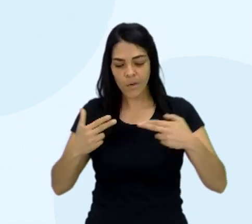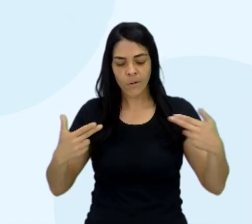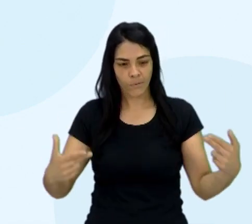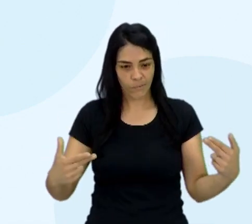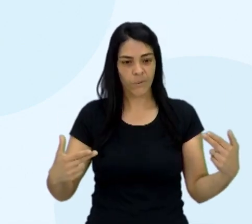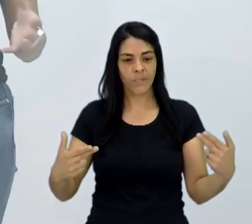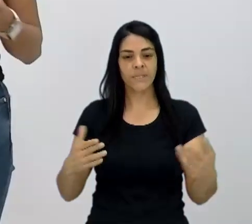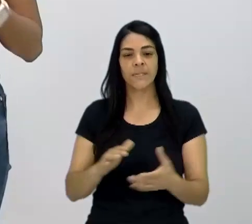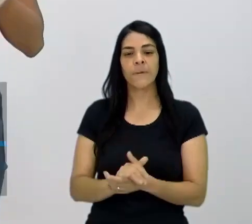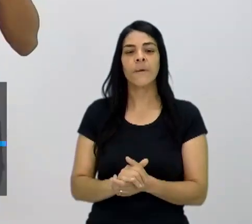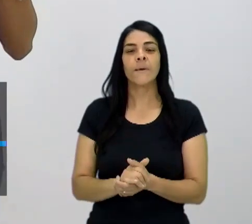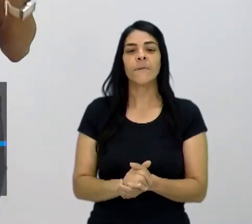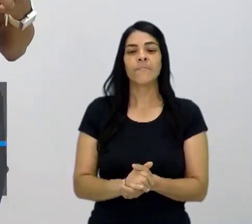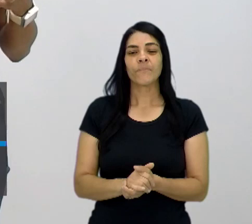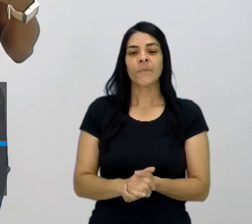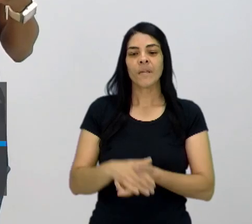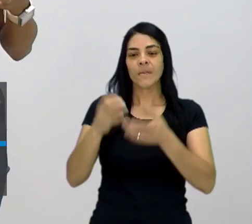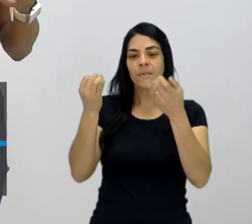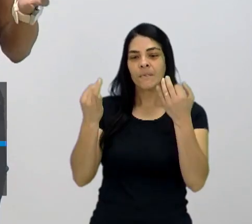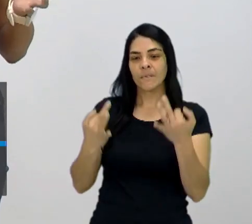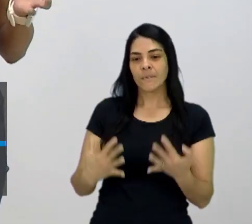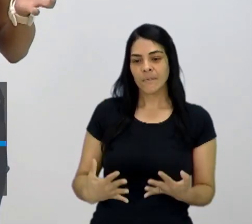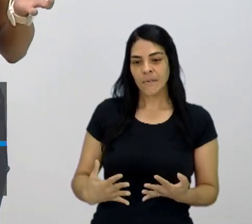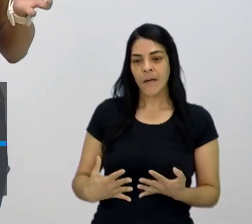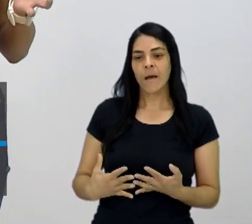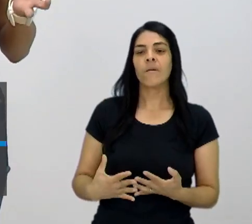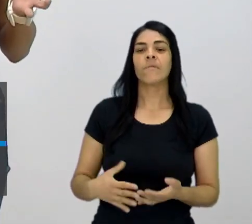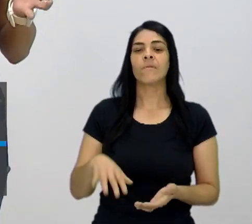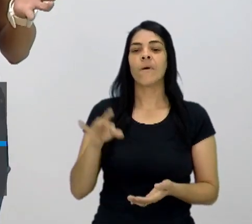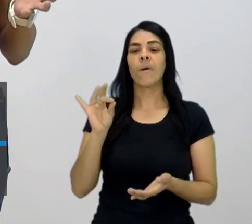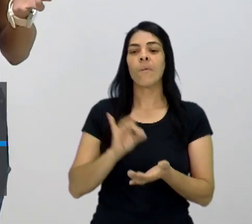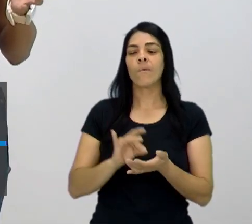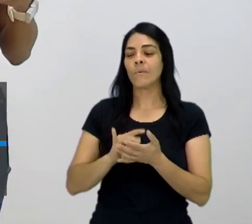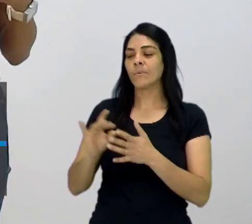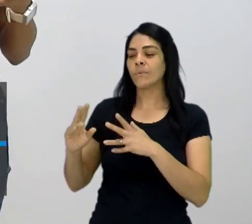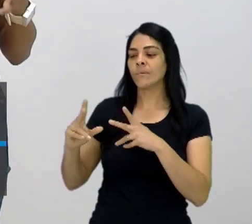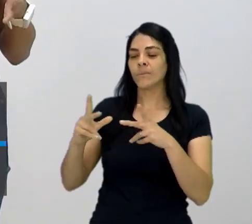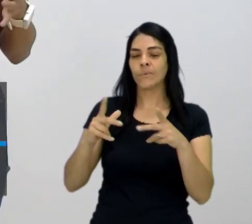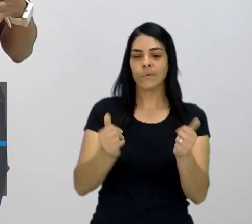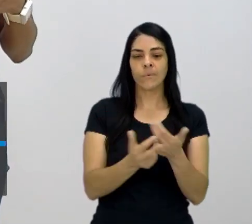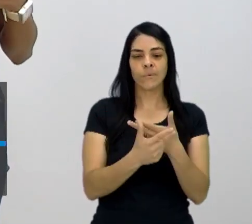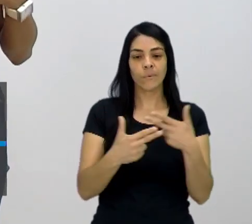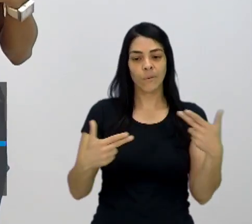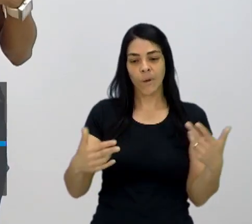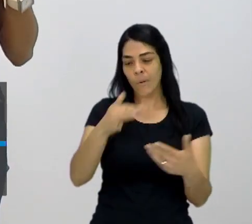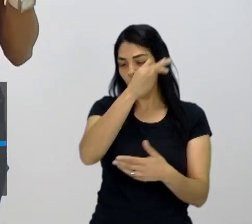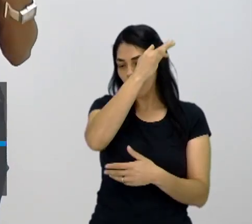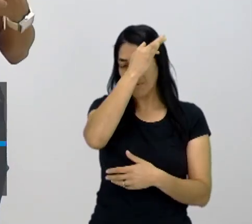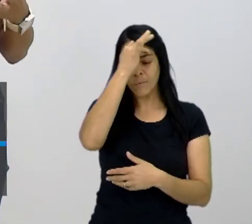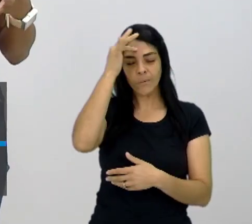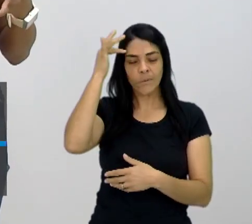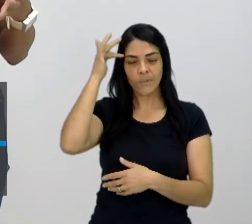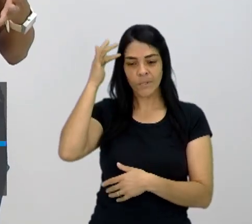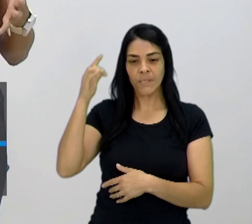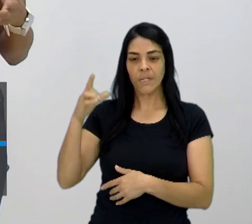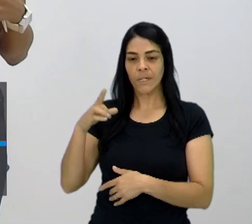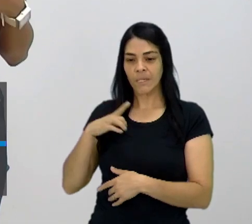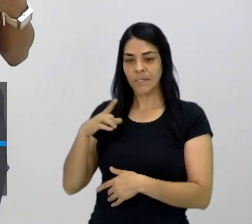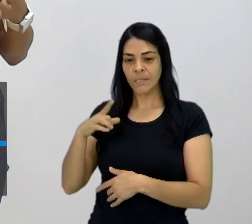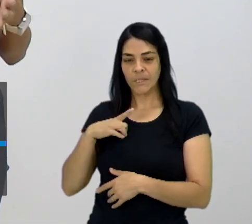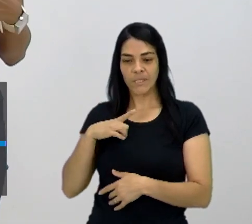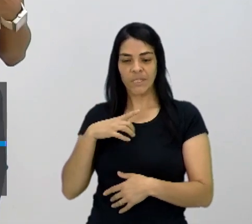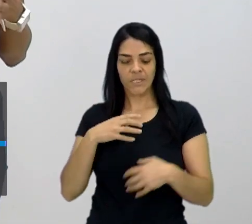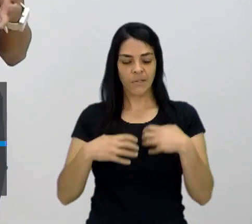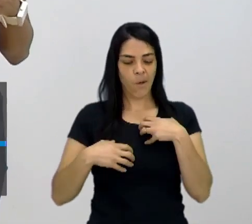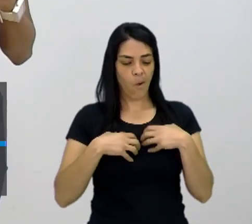número 1 era a origem de todas as coisas. Já que o Tales, ele tinha outras concepções, né? Ele falava